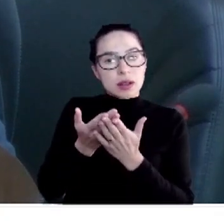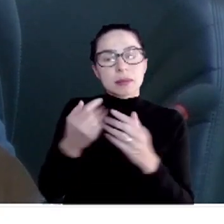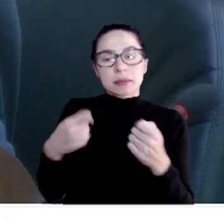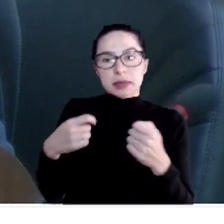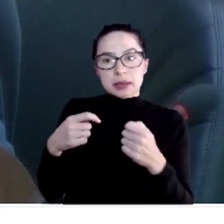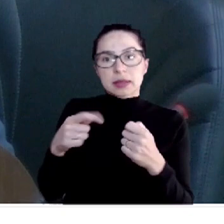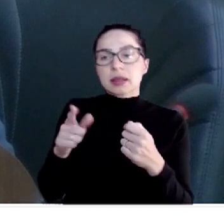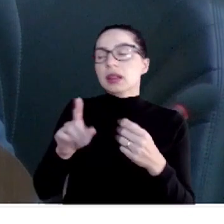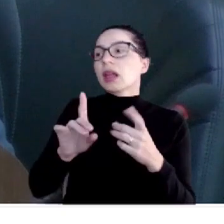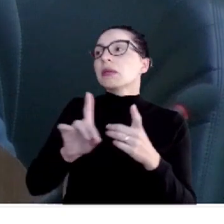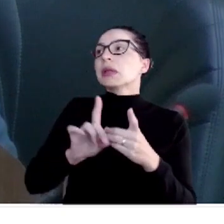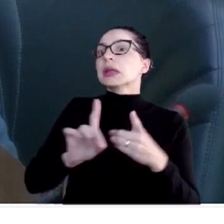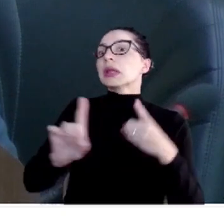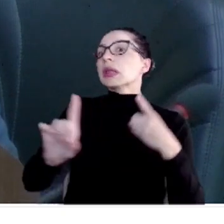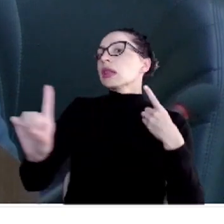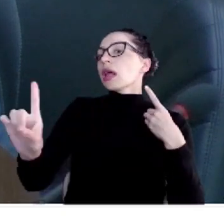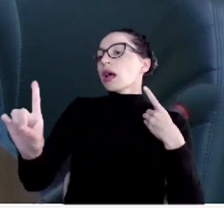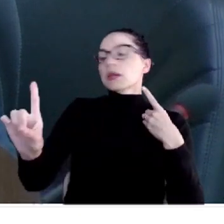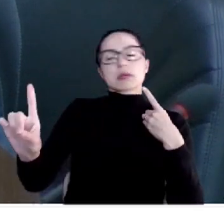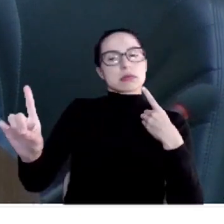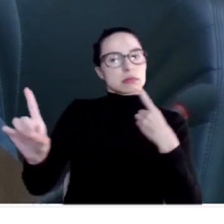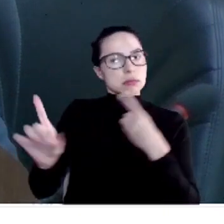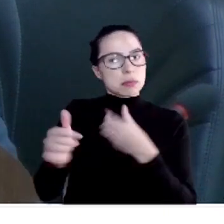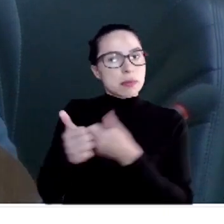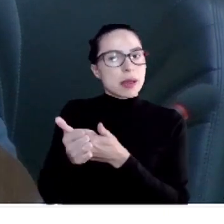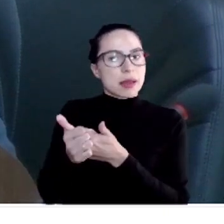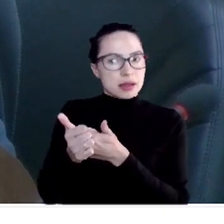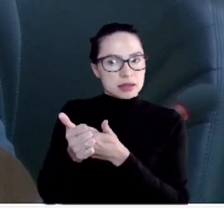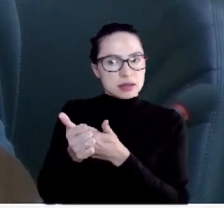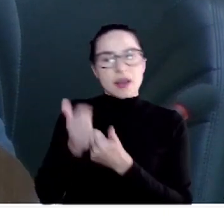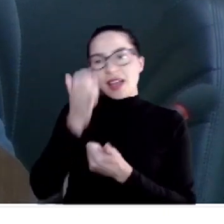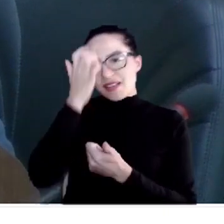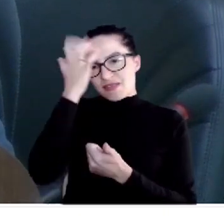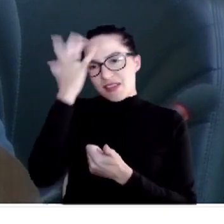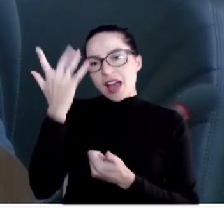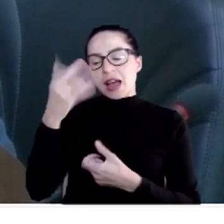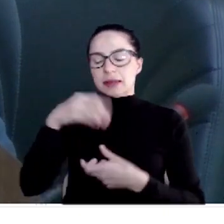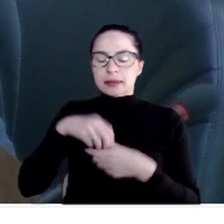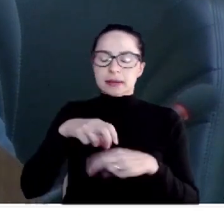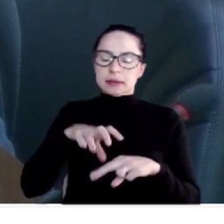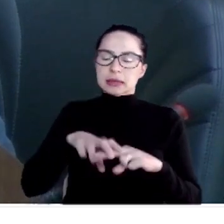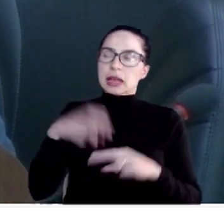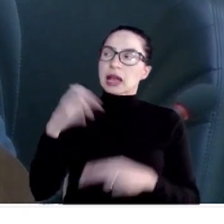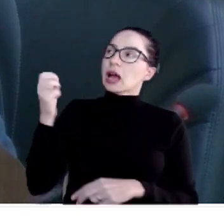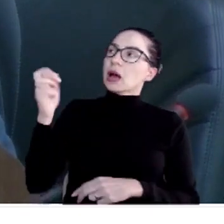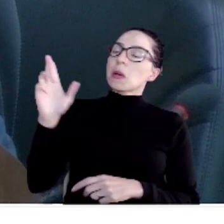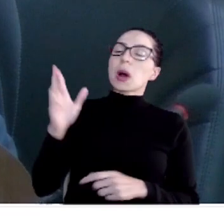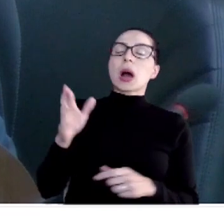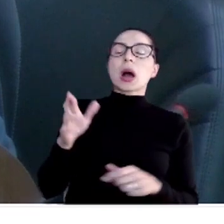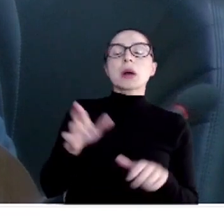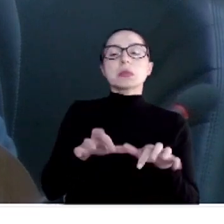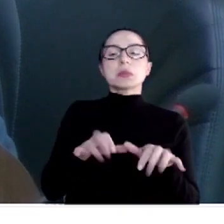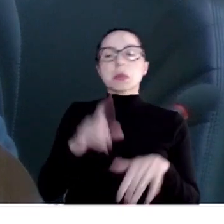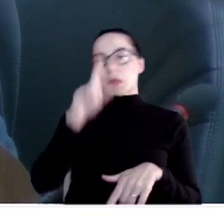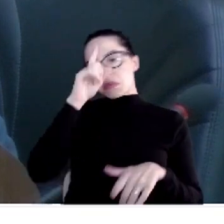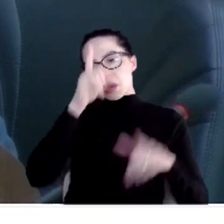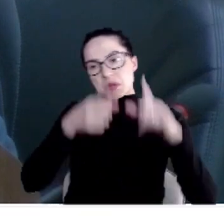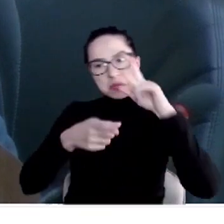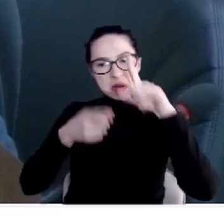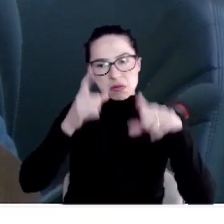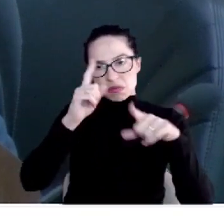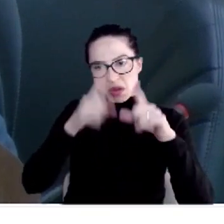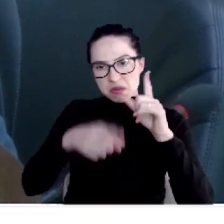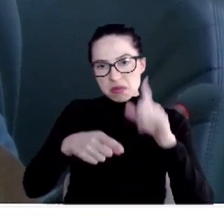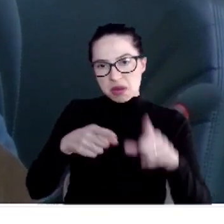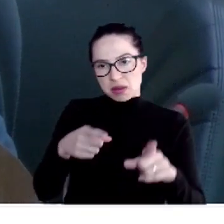distância. É muito fácil ficar no ar-condicionado, determinando, fazendo